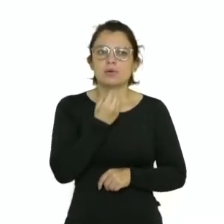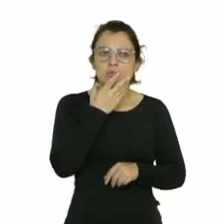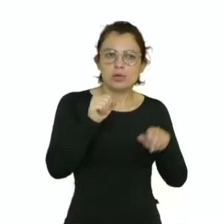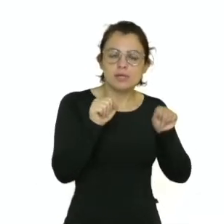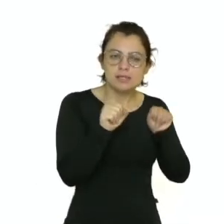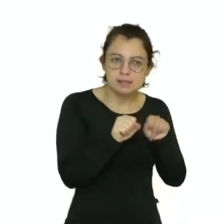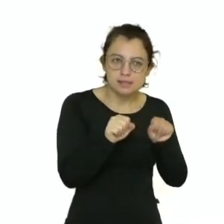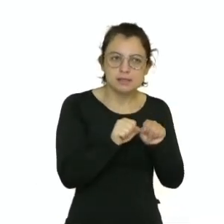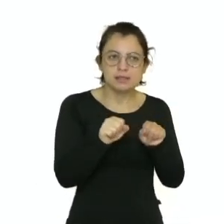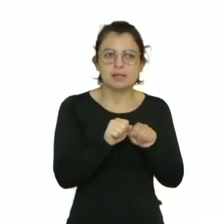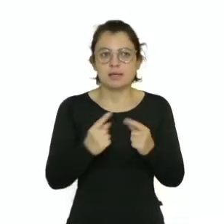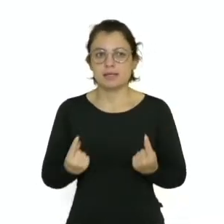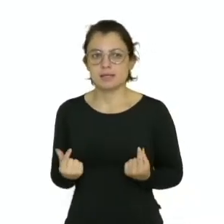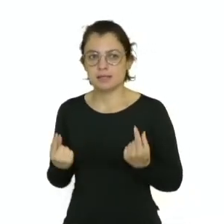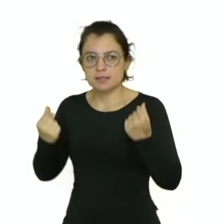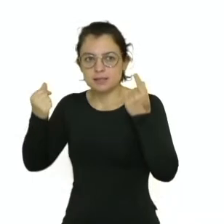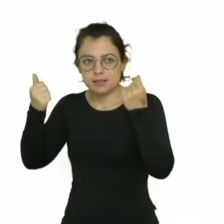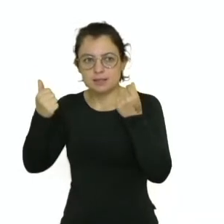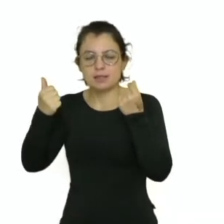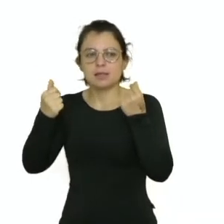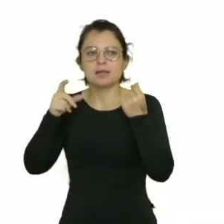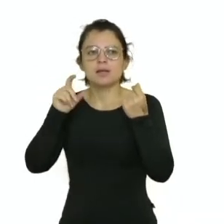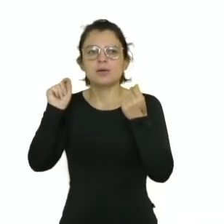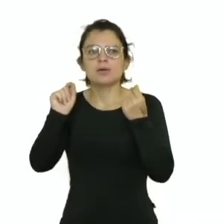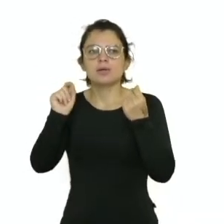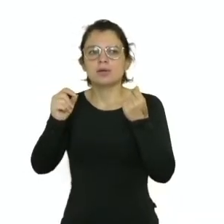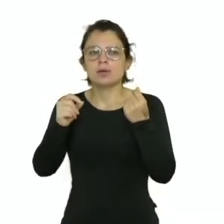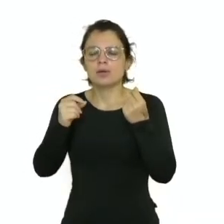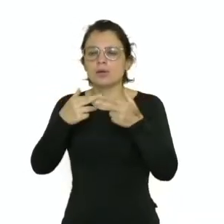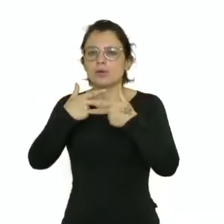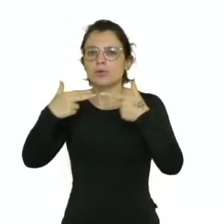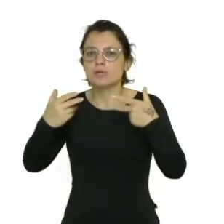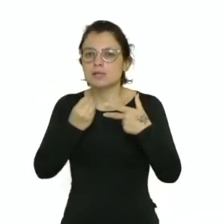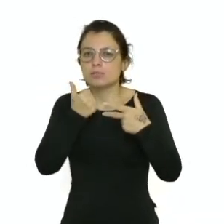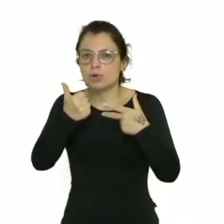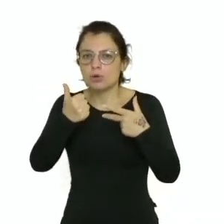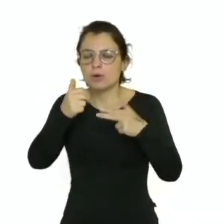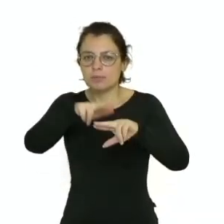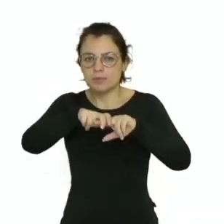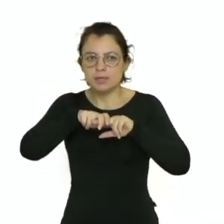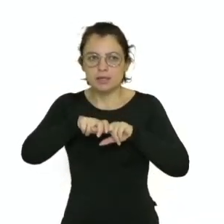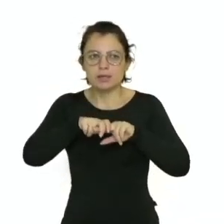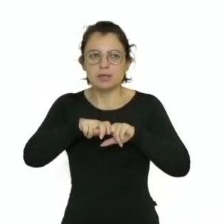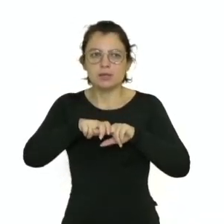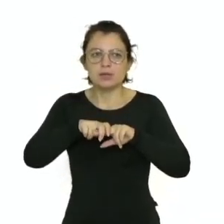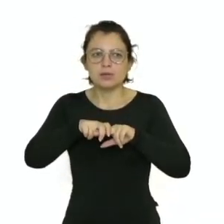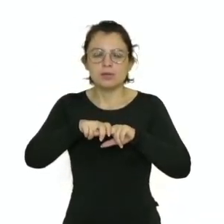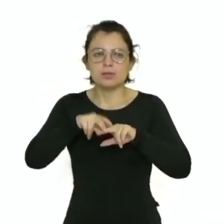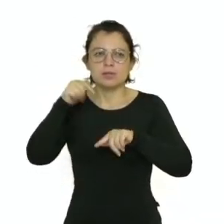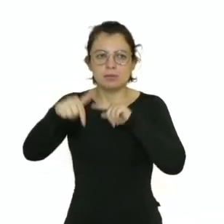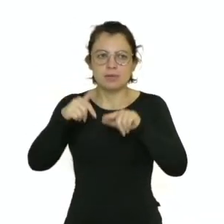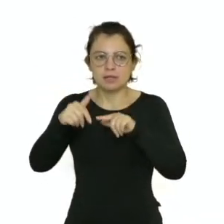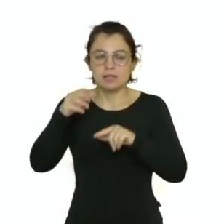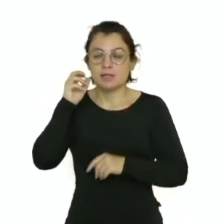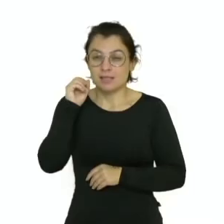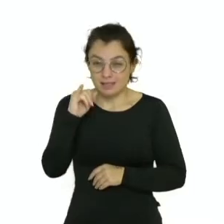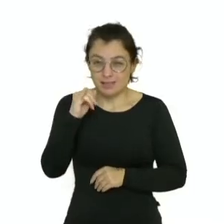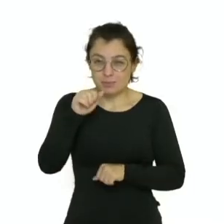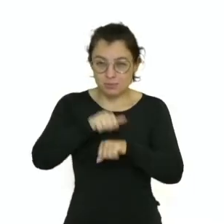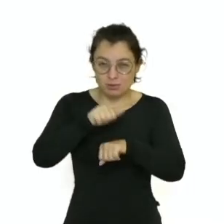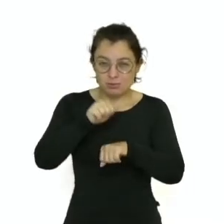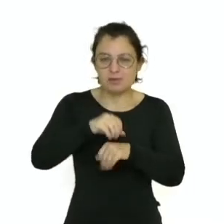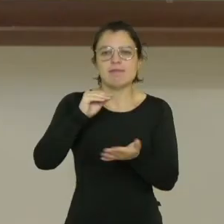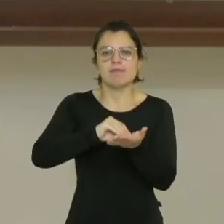ações, a riqueza e a prosperidade por meio do trabalho. A pobreza significava falta de fé.